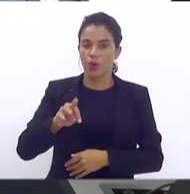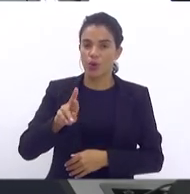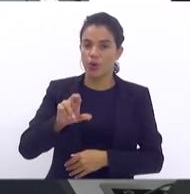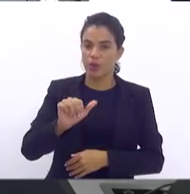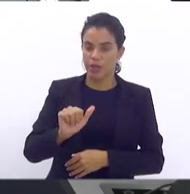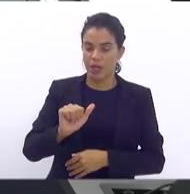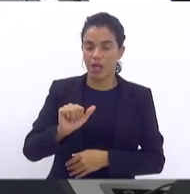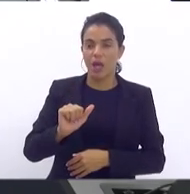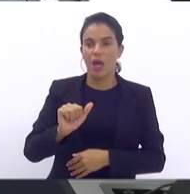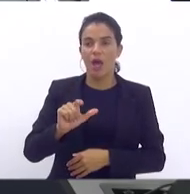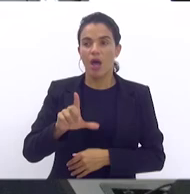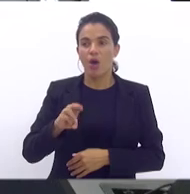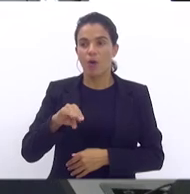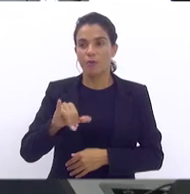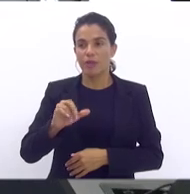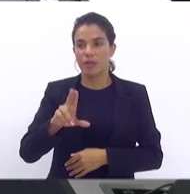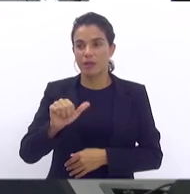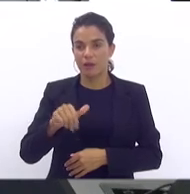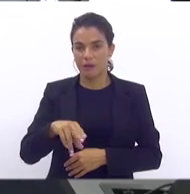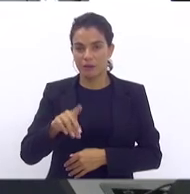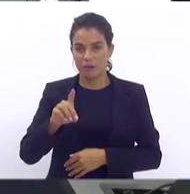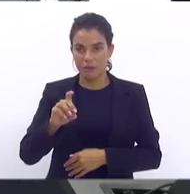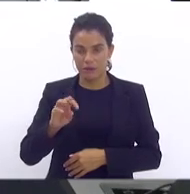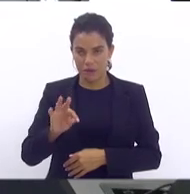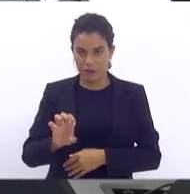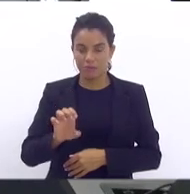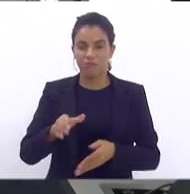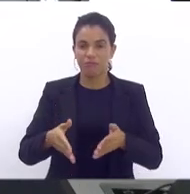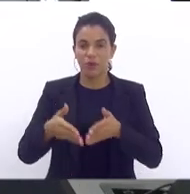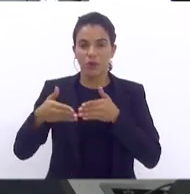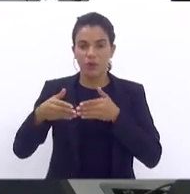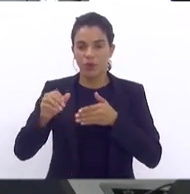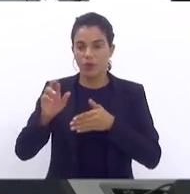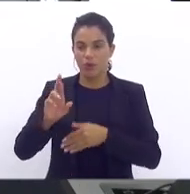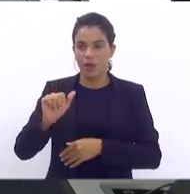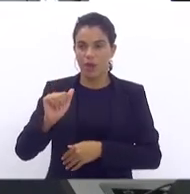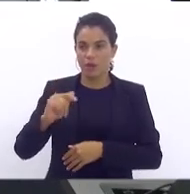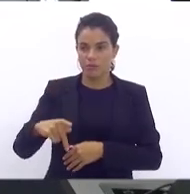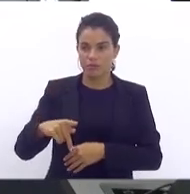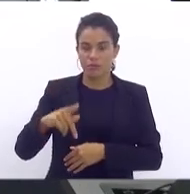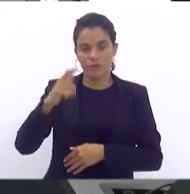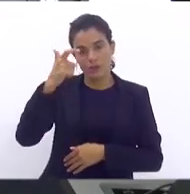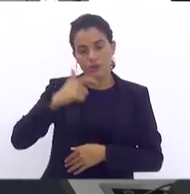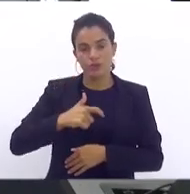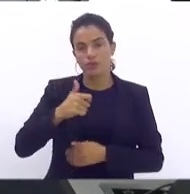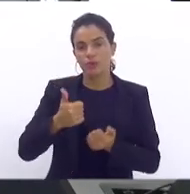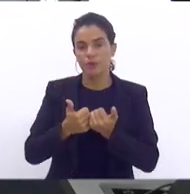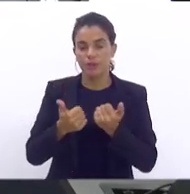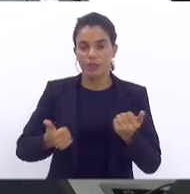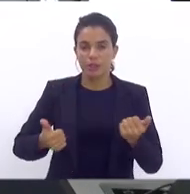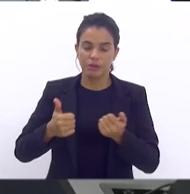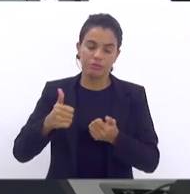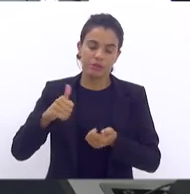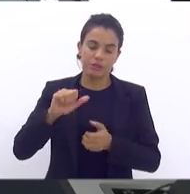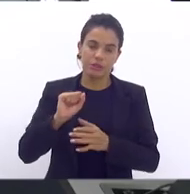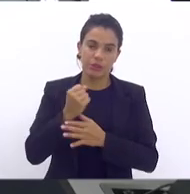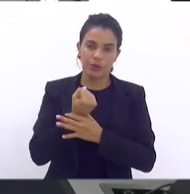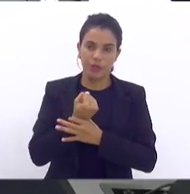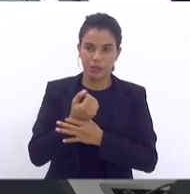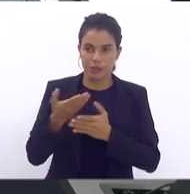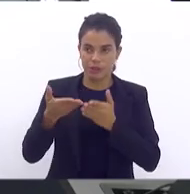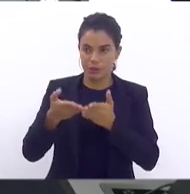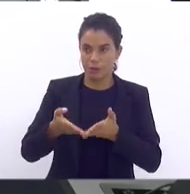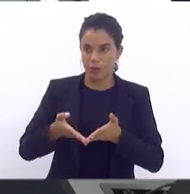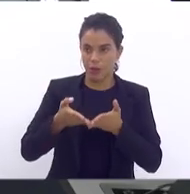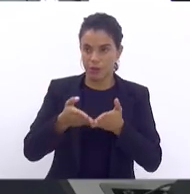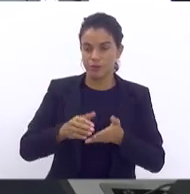reserva José Luiz Ribeiro Filho, e a minha função, meu cargo é de superintendente de segurança do tráfego aquaviário da Diretoria de Portos